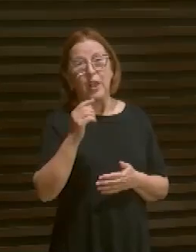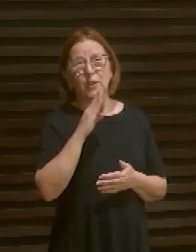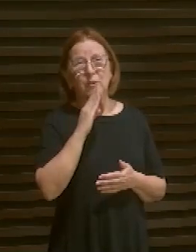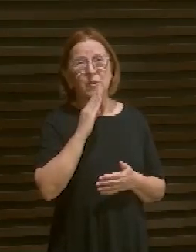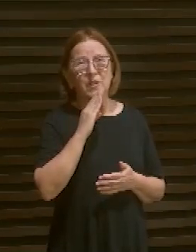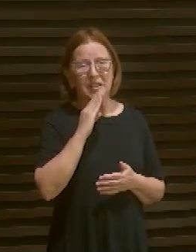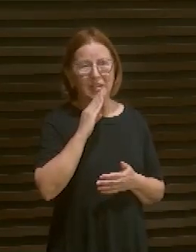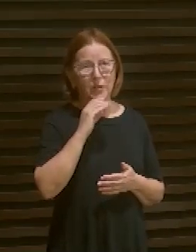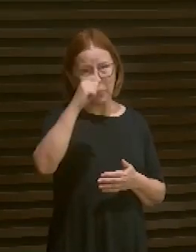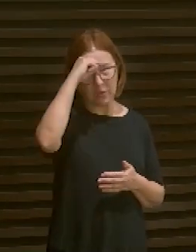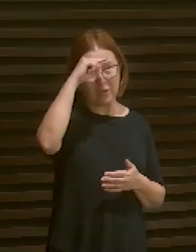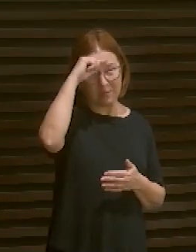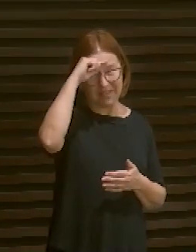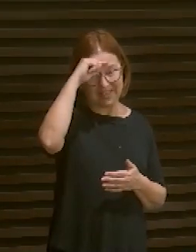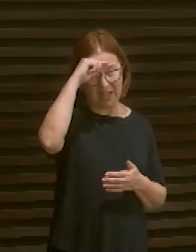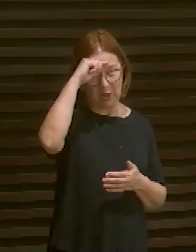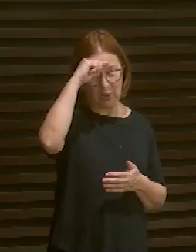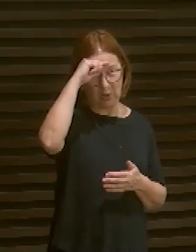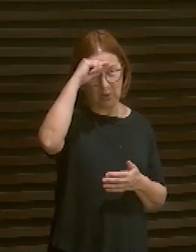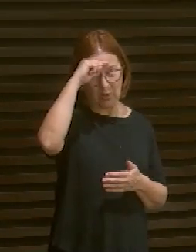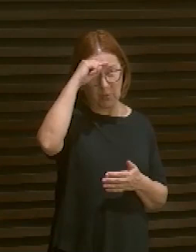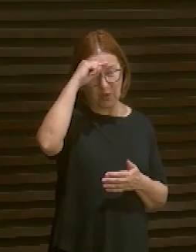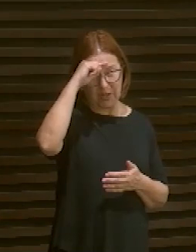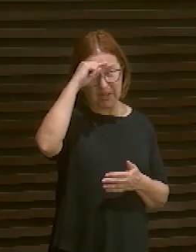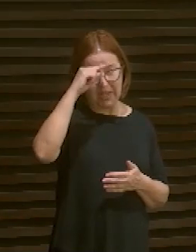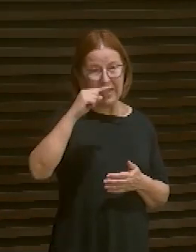Câncer. Pensa num povo educado,